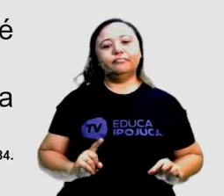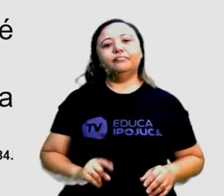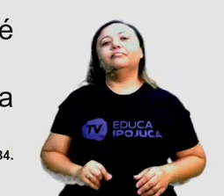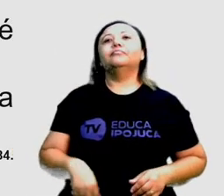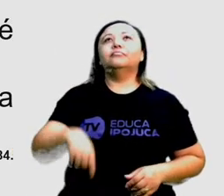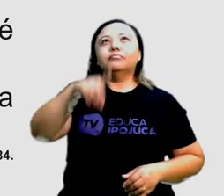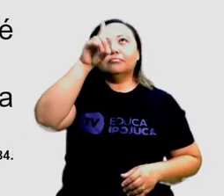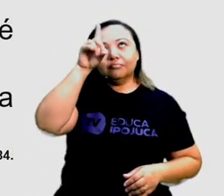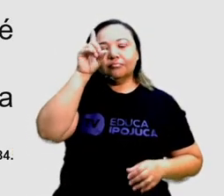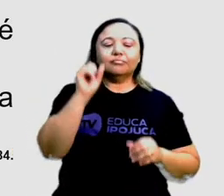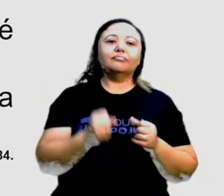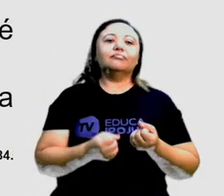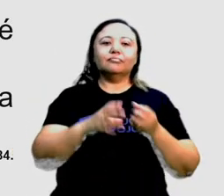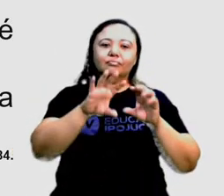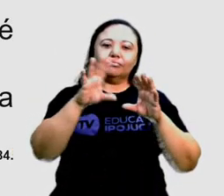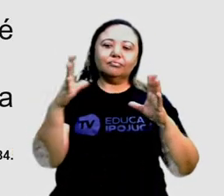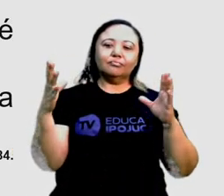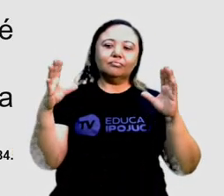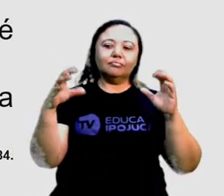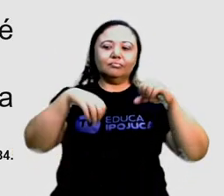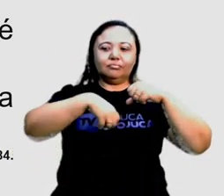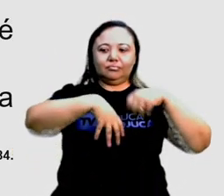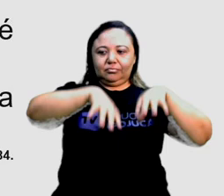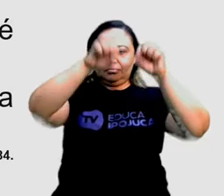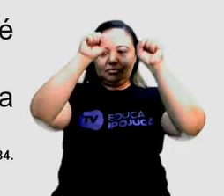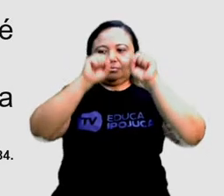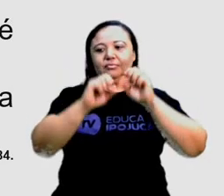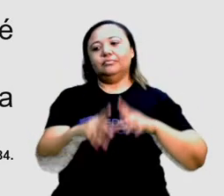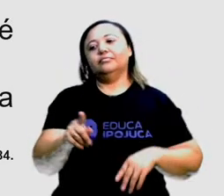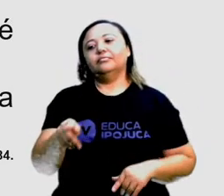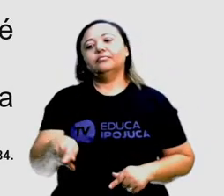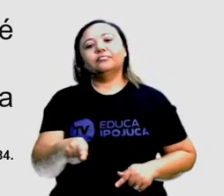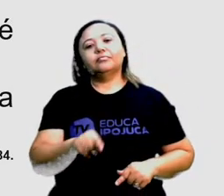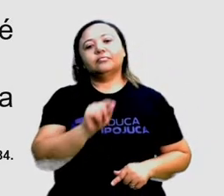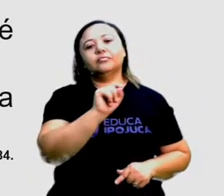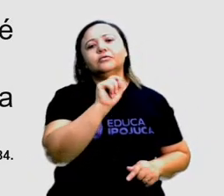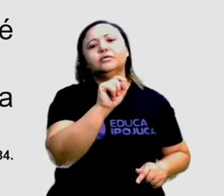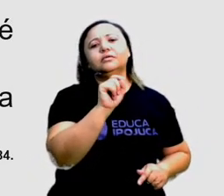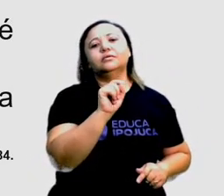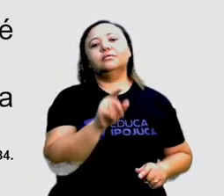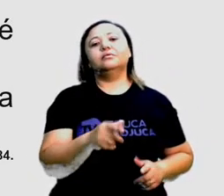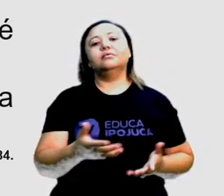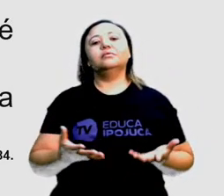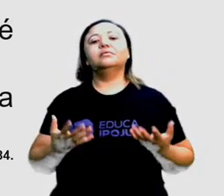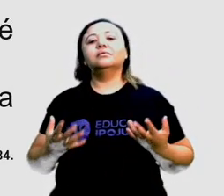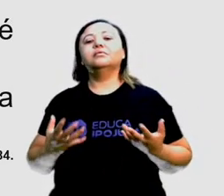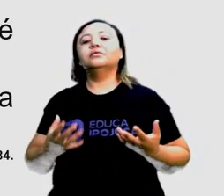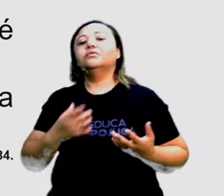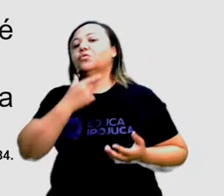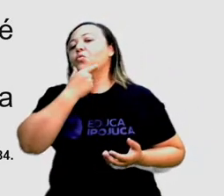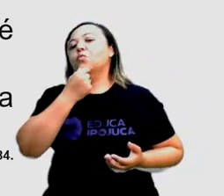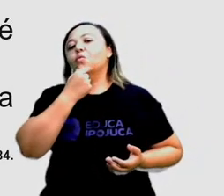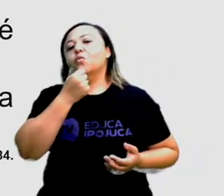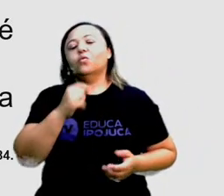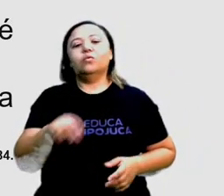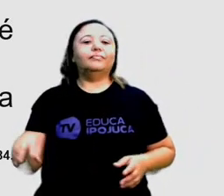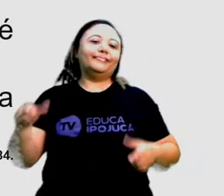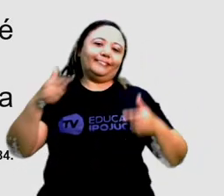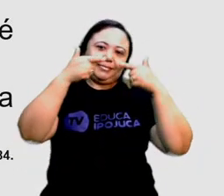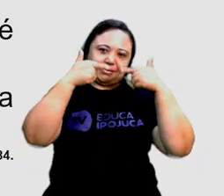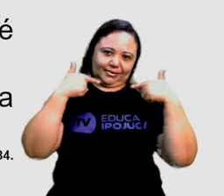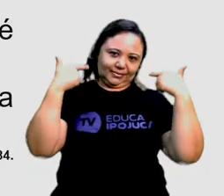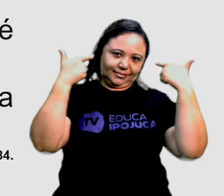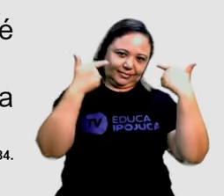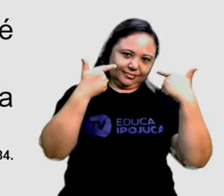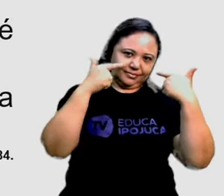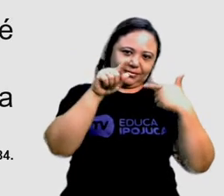o tenha em sua guarda. Mas quem é que há, Miguelin? Miguelin queria ver se o homem estava mesmo sorrindo para